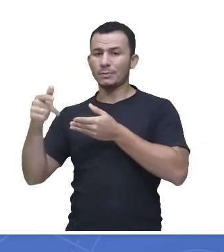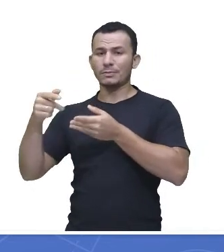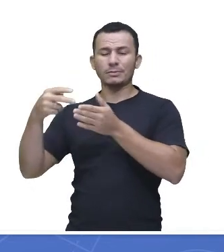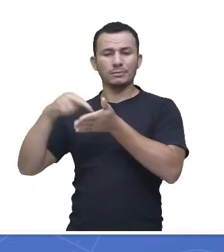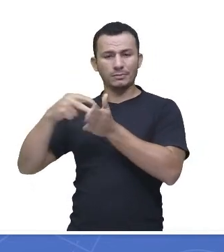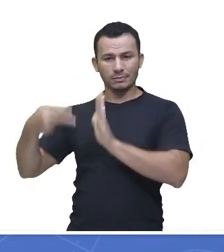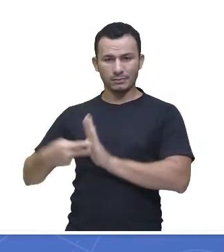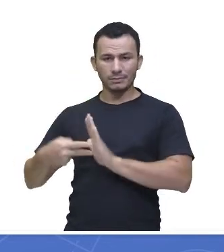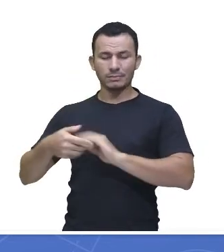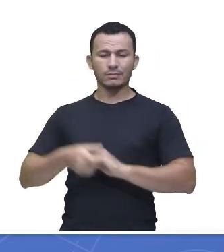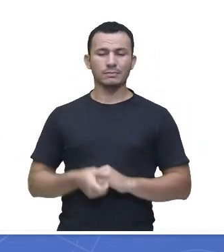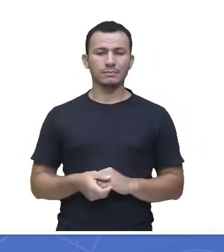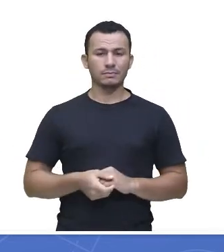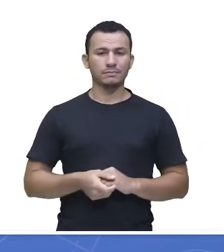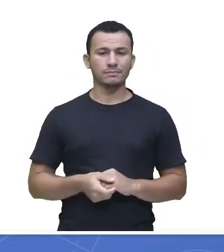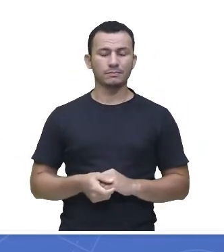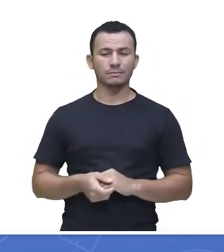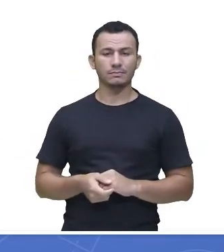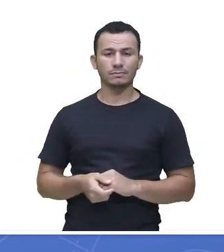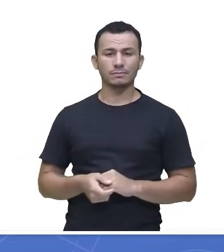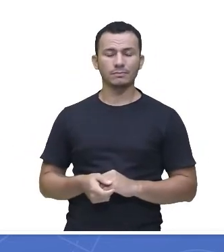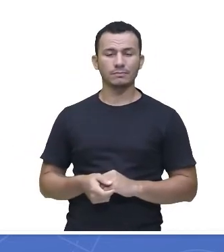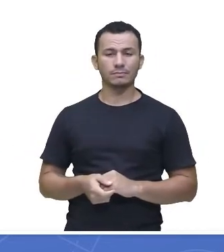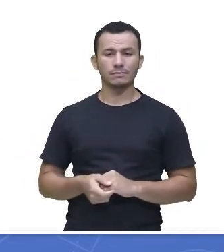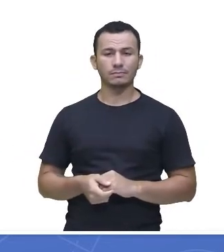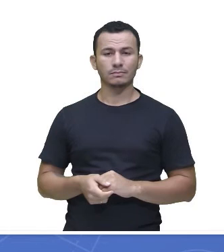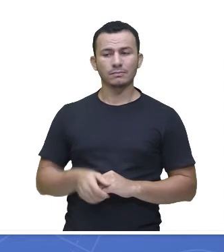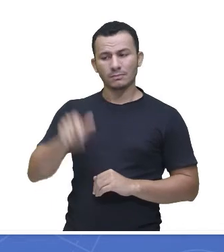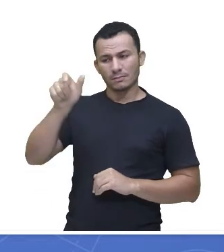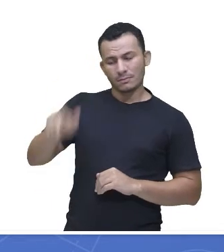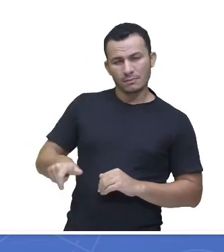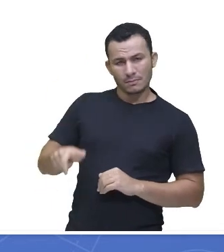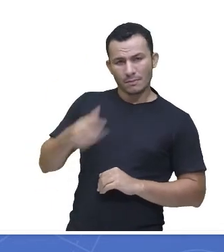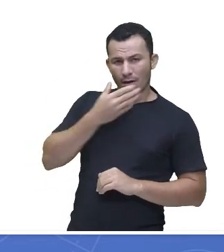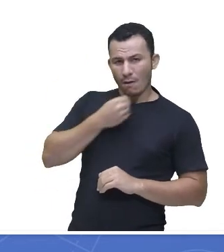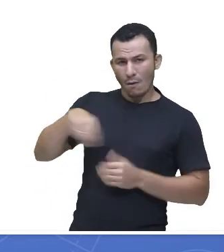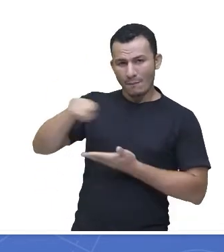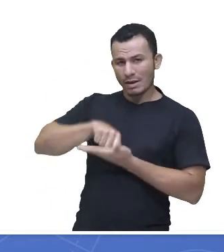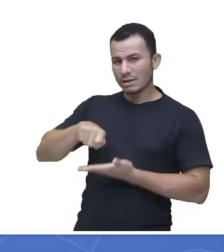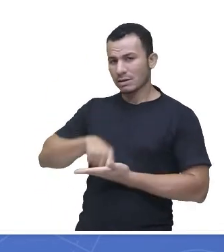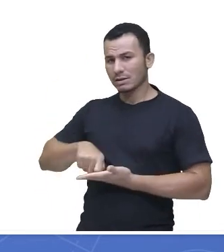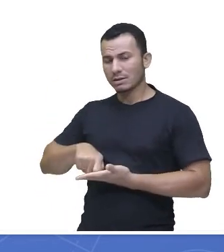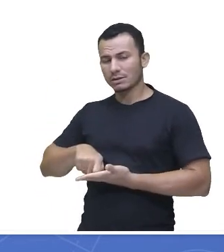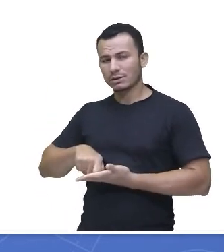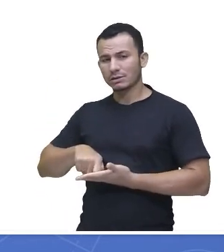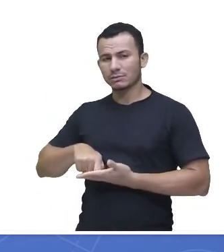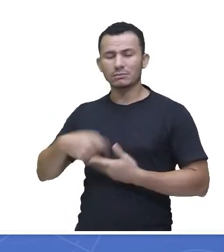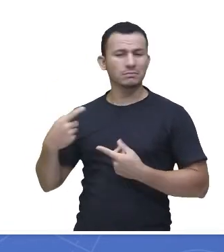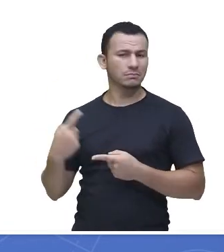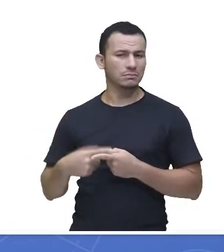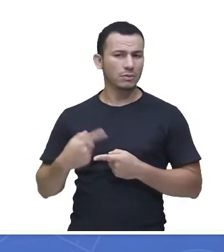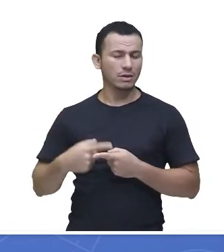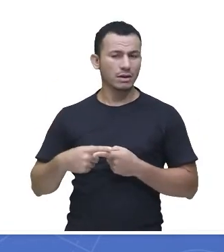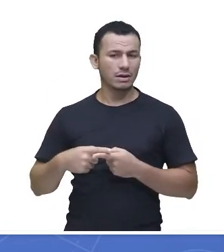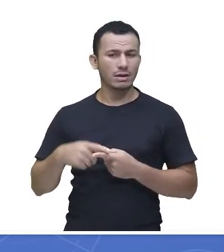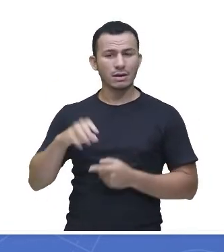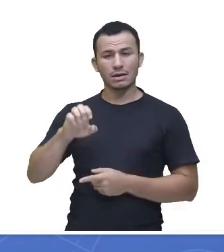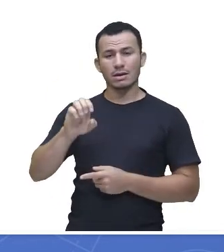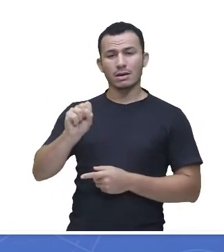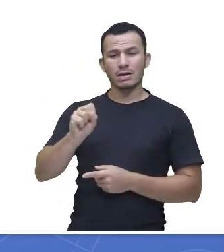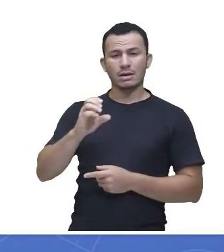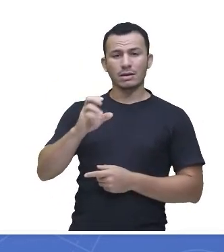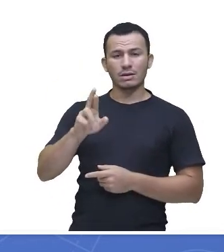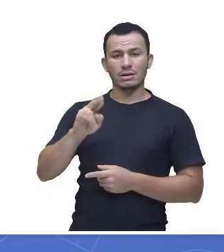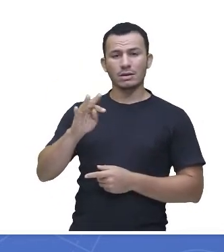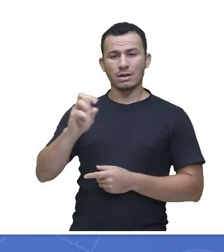continuar o texto. Então, um escritor, sim, mas teria que ser homem, porque escritora mulher